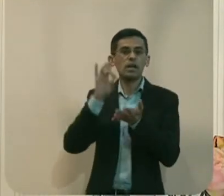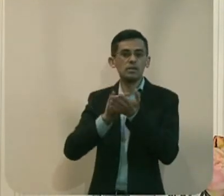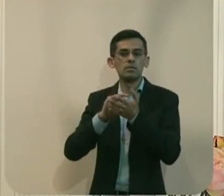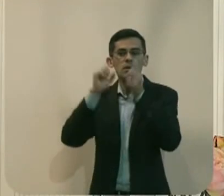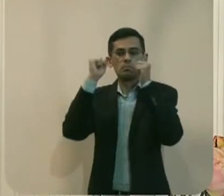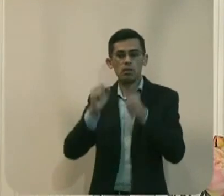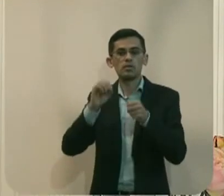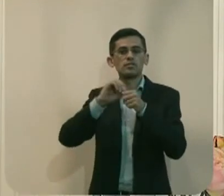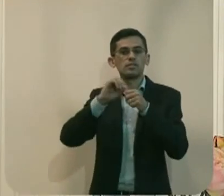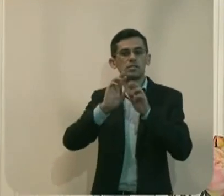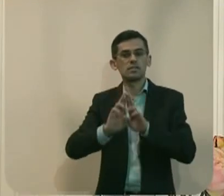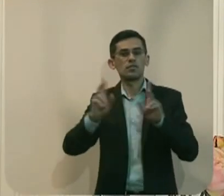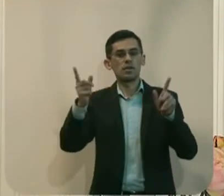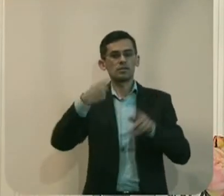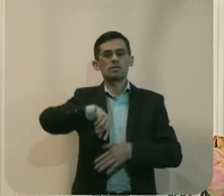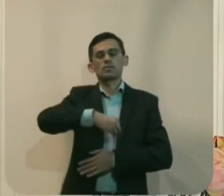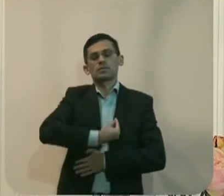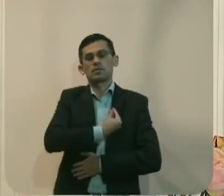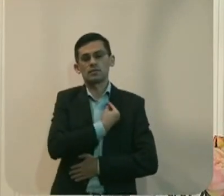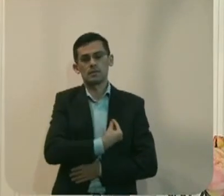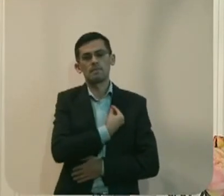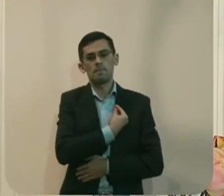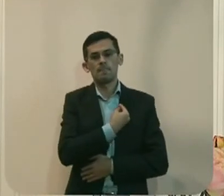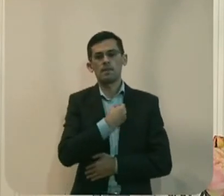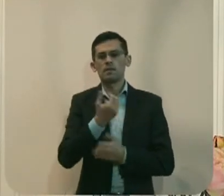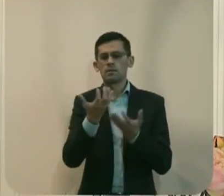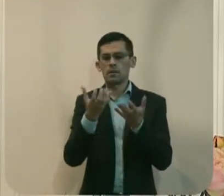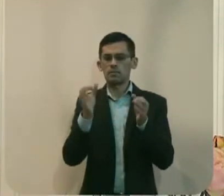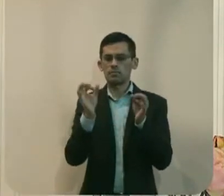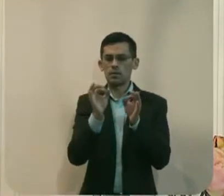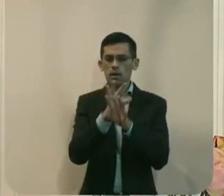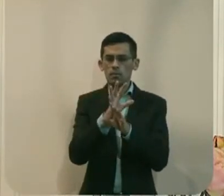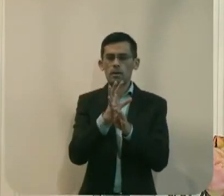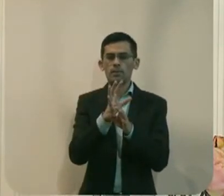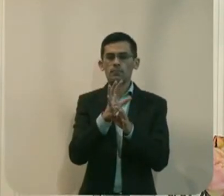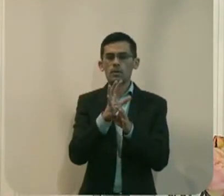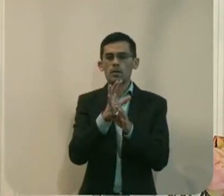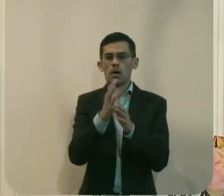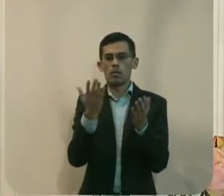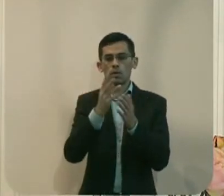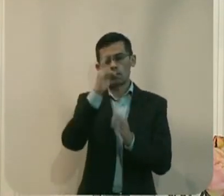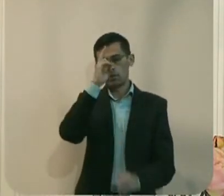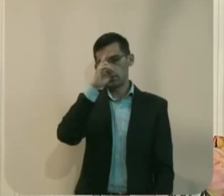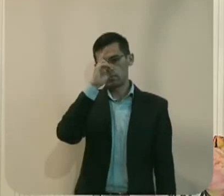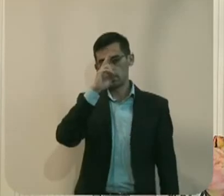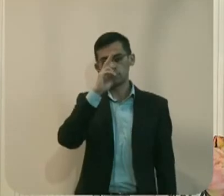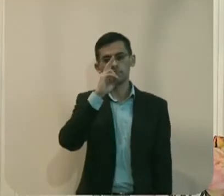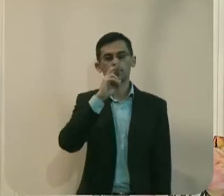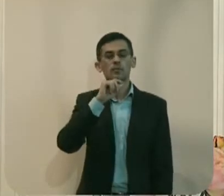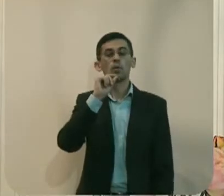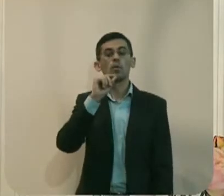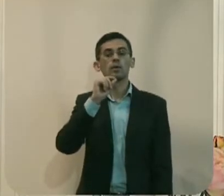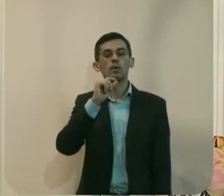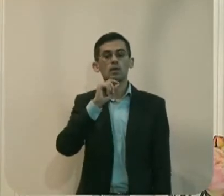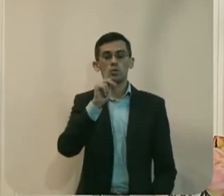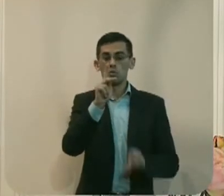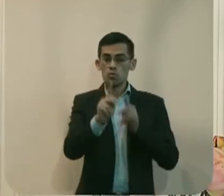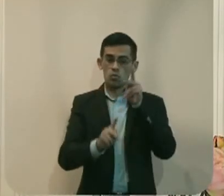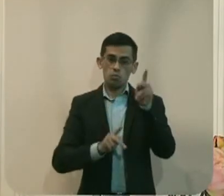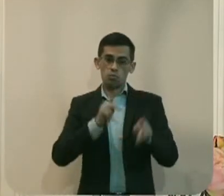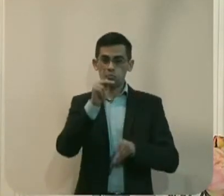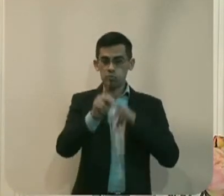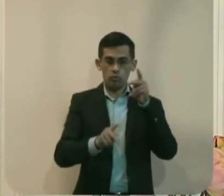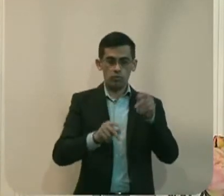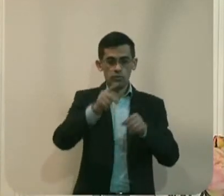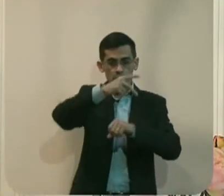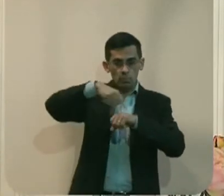fazer diferença na nossa vida. E eu queria terminar lembrando daquela história daquele povo da